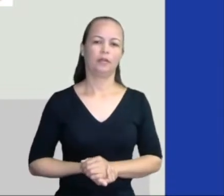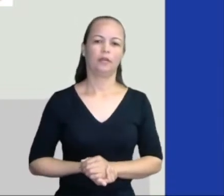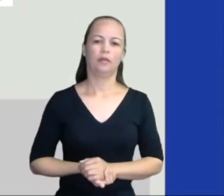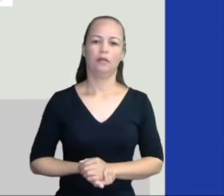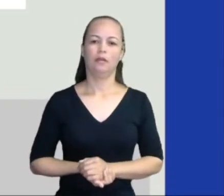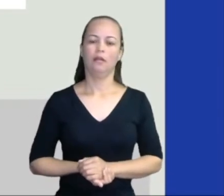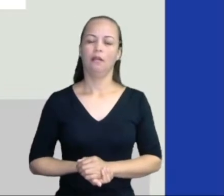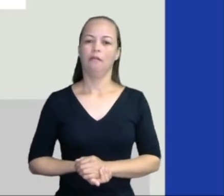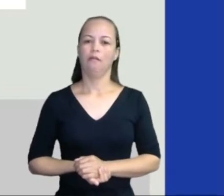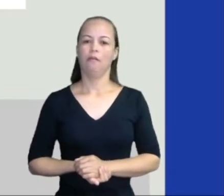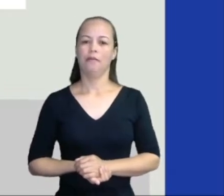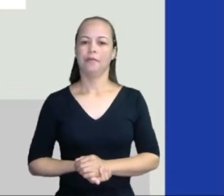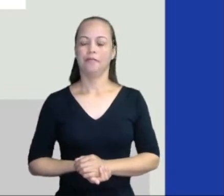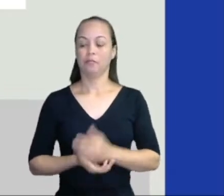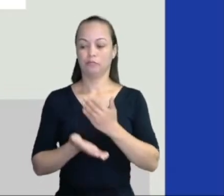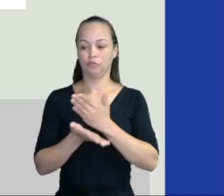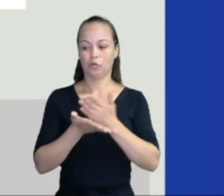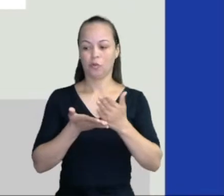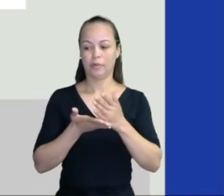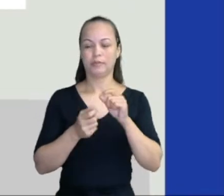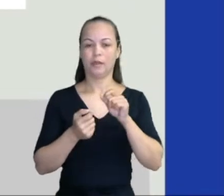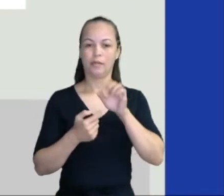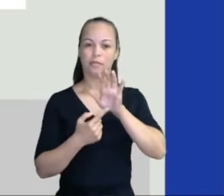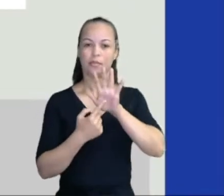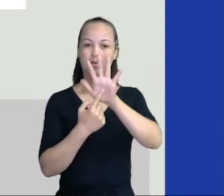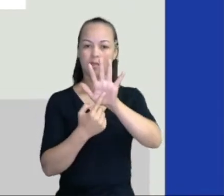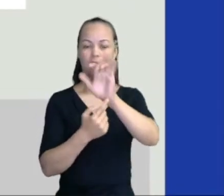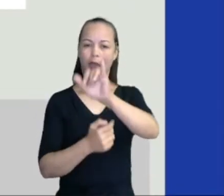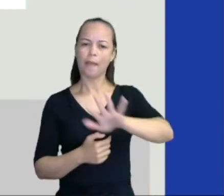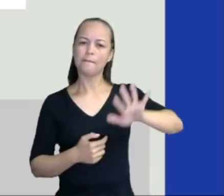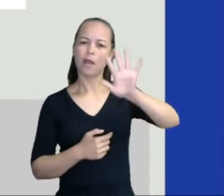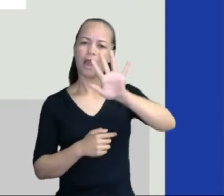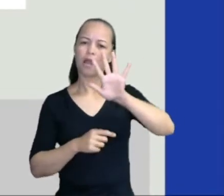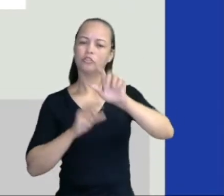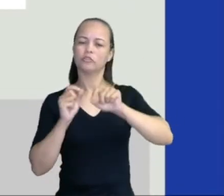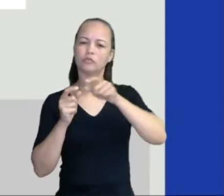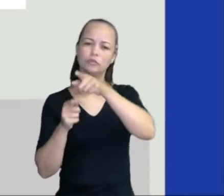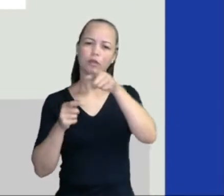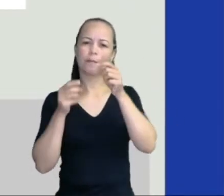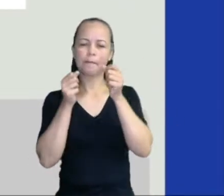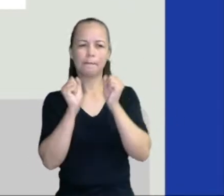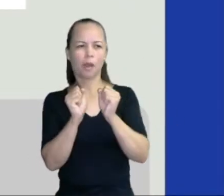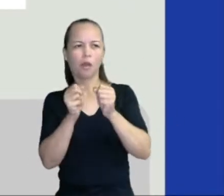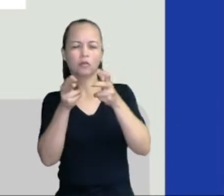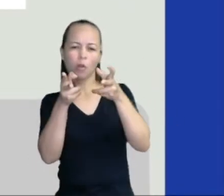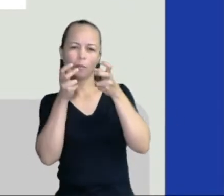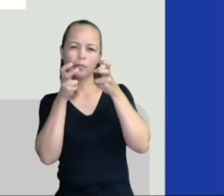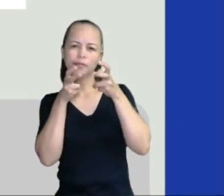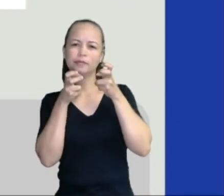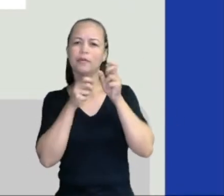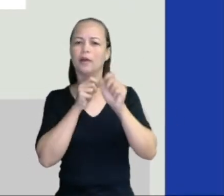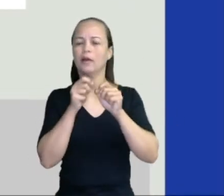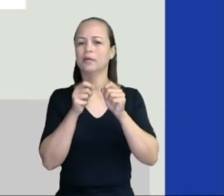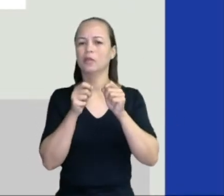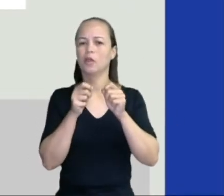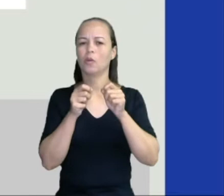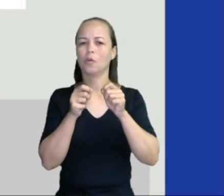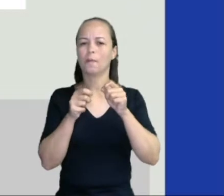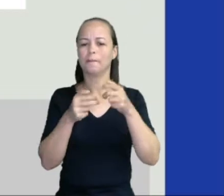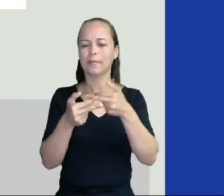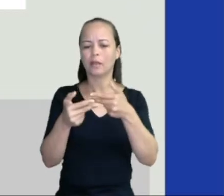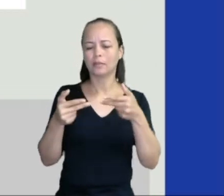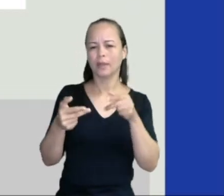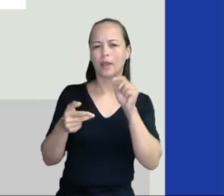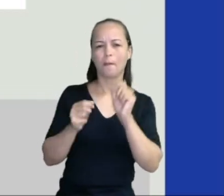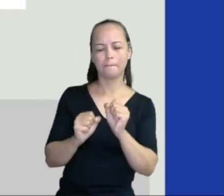começar aqui. Nas imagens a seguir, você pode observar que com um mesmo material